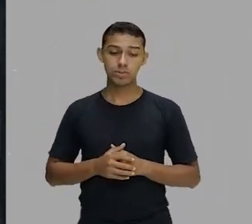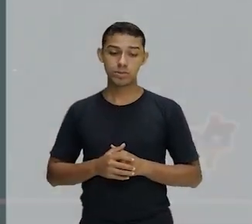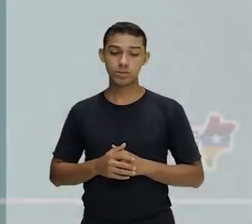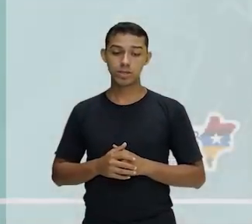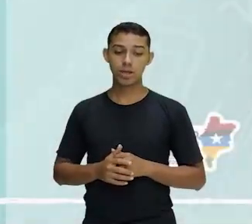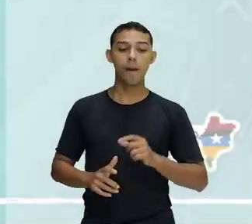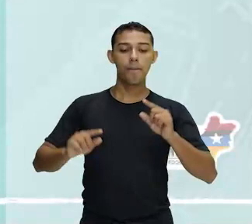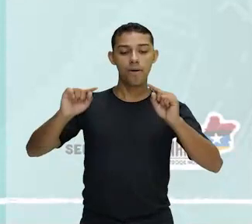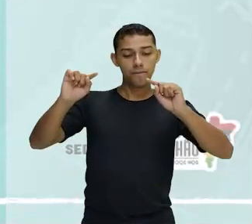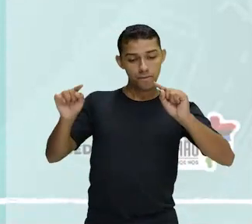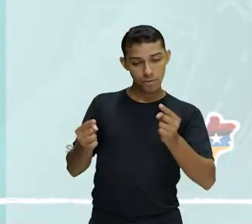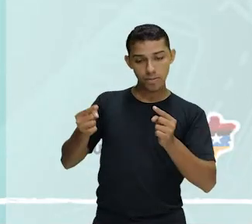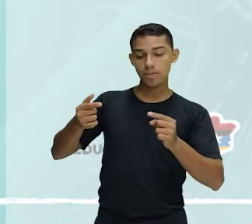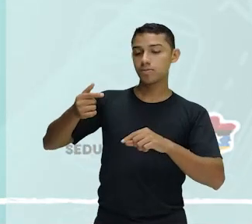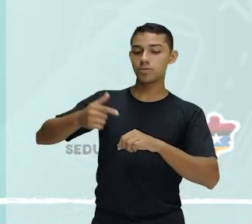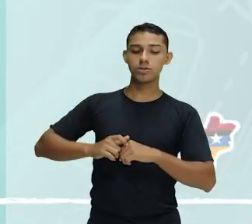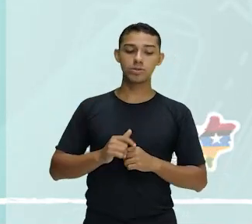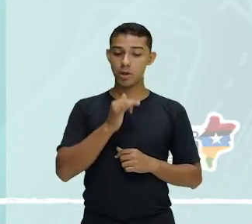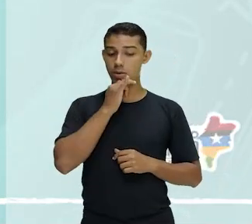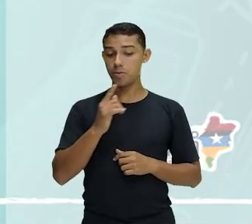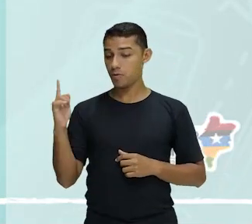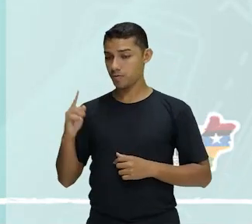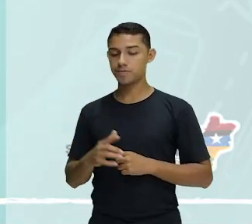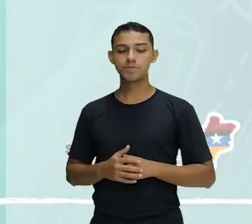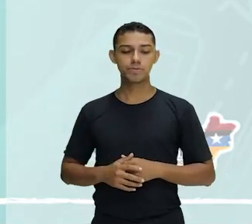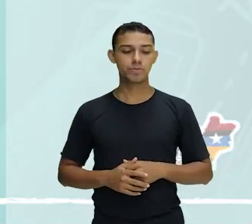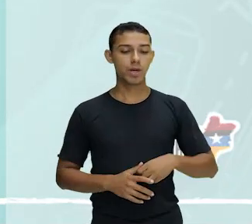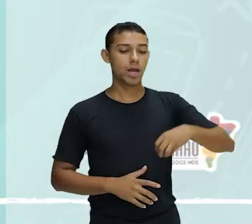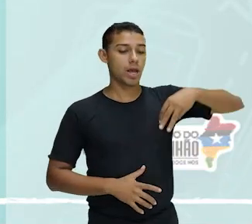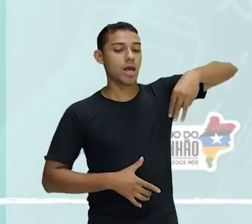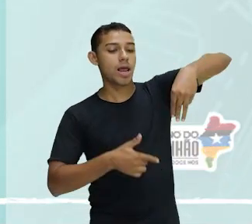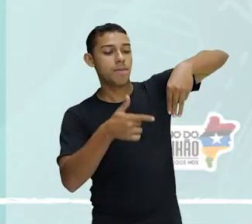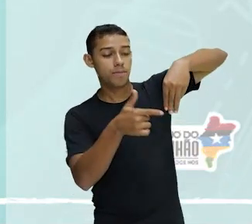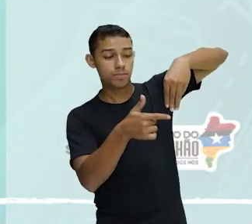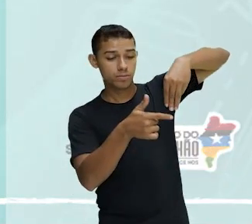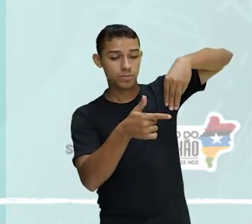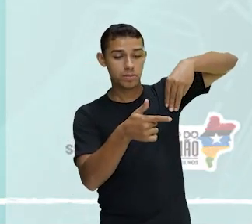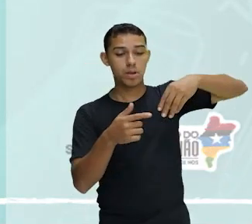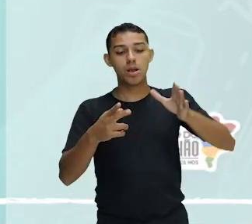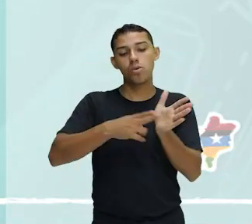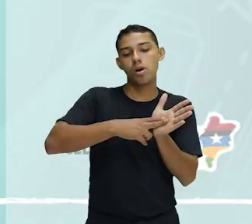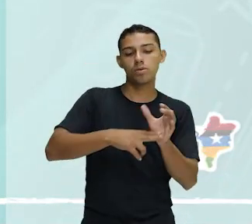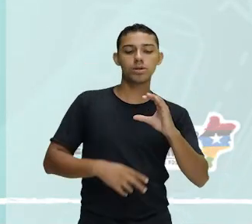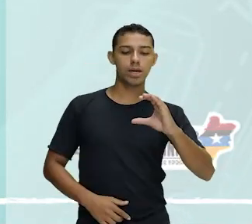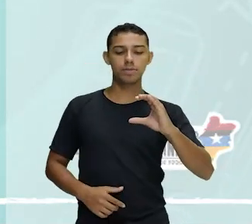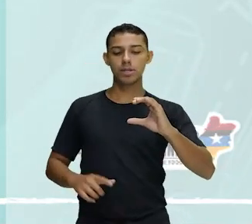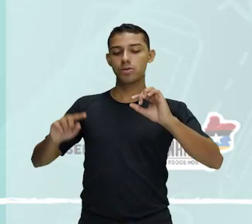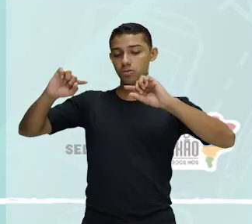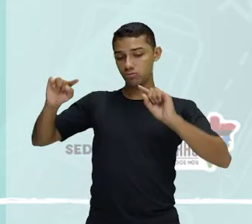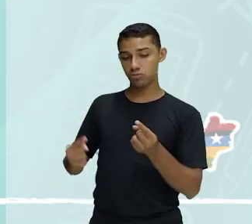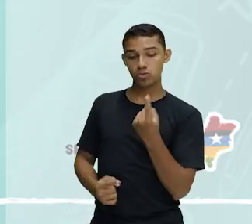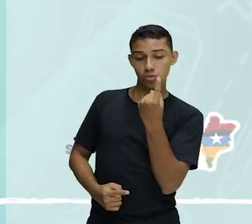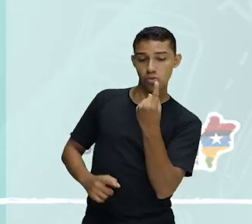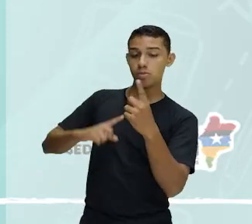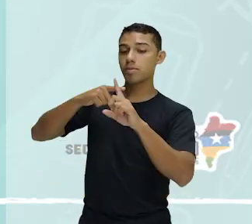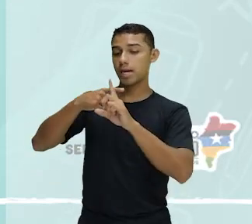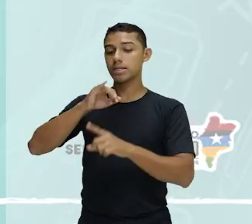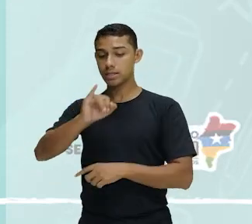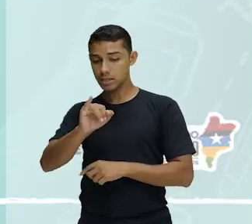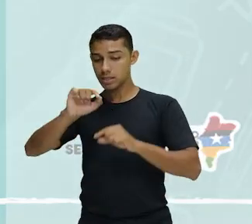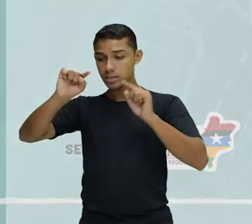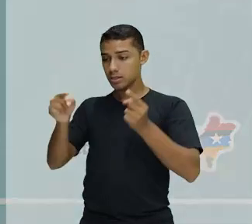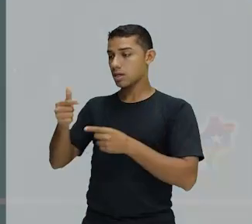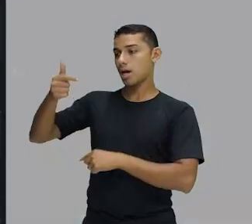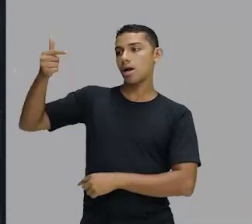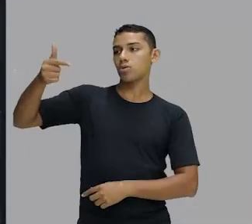forma de potência. Então, vai ficar escrito como: montante após o segundo mês é igual a capital que multiplica 1 mais a